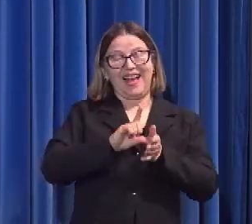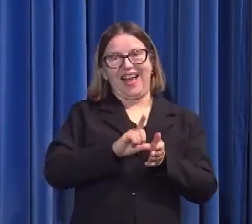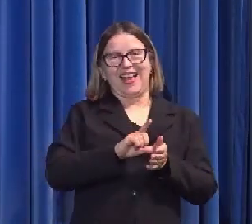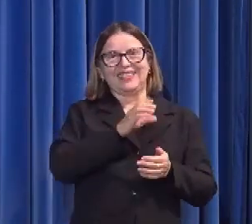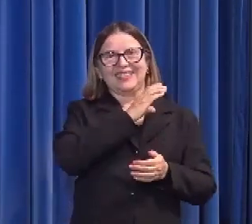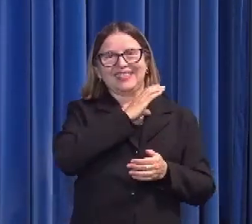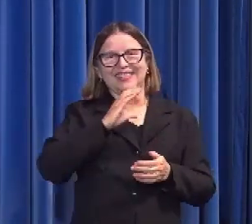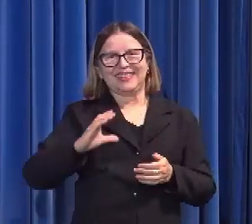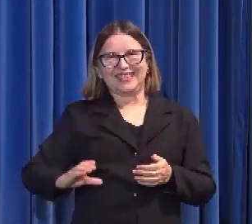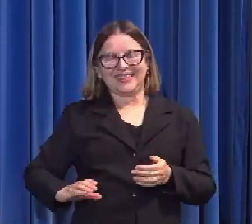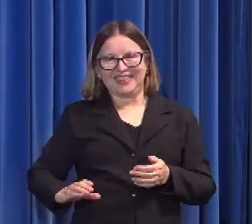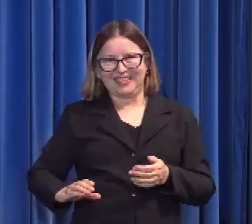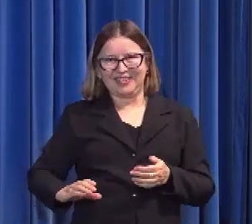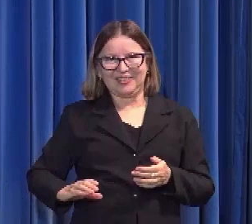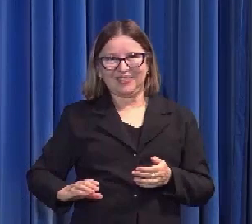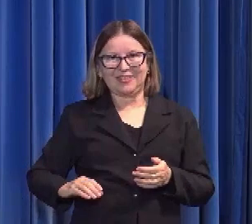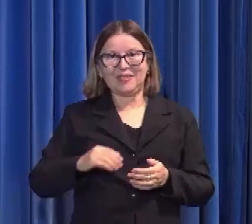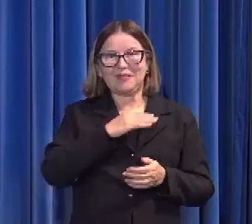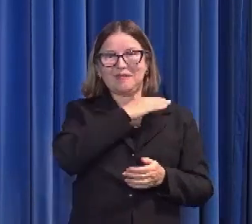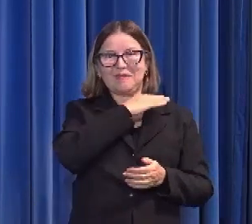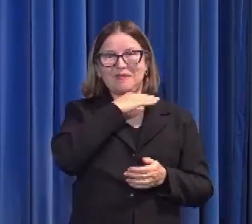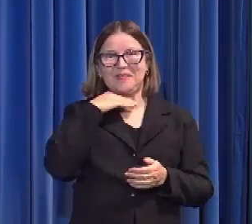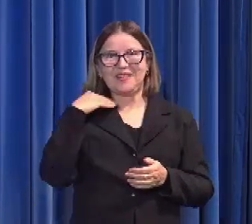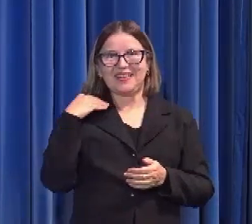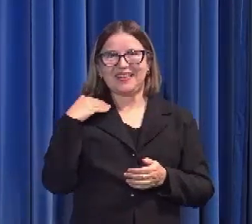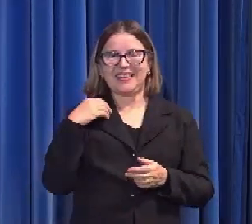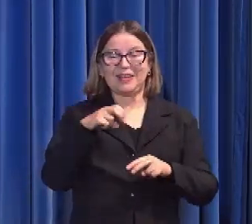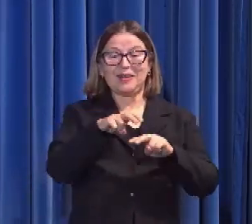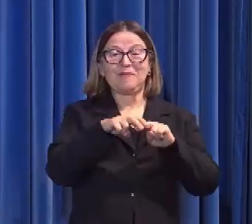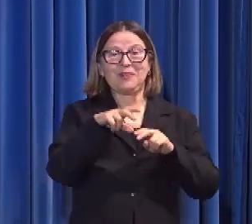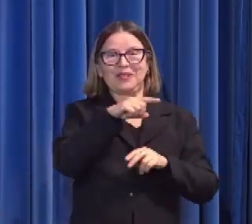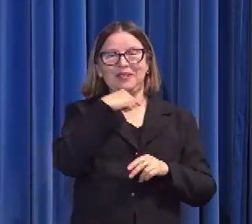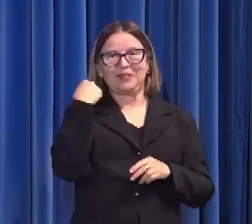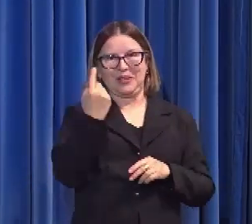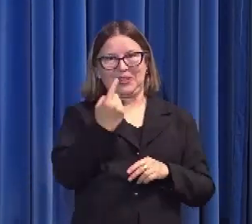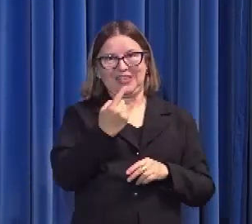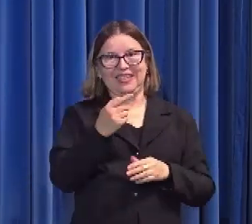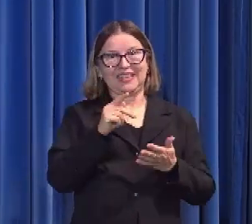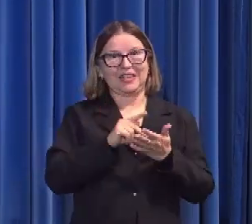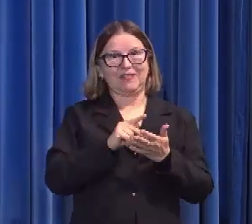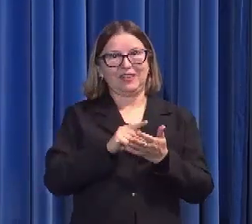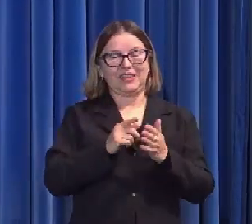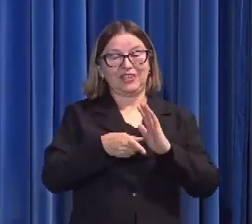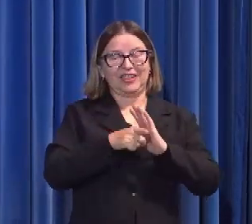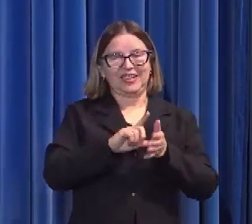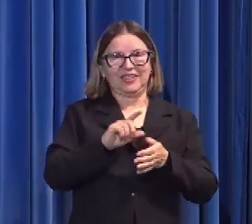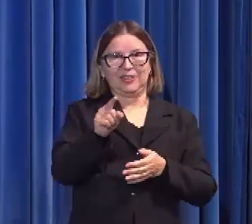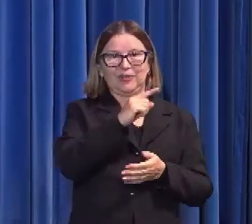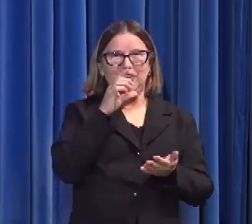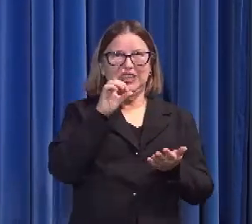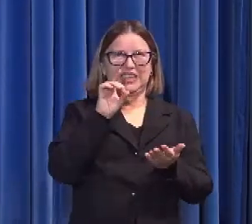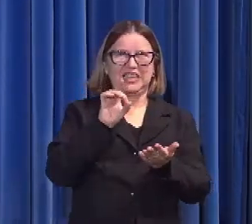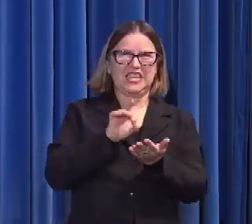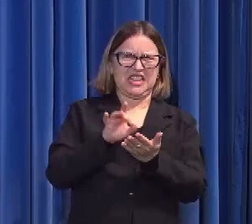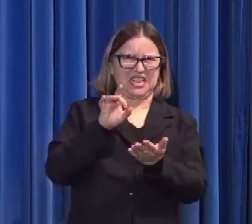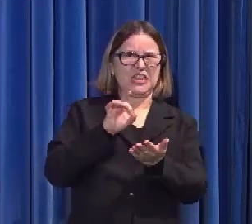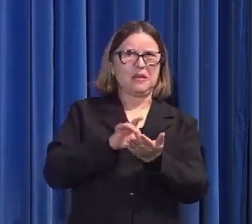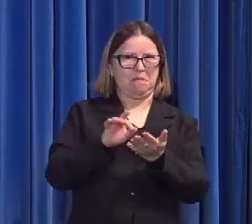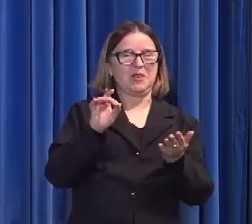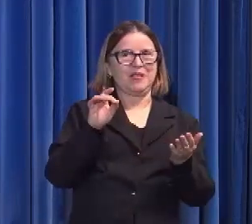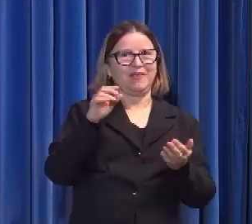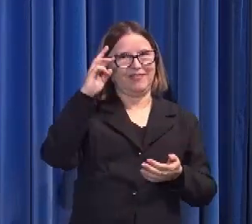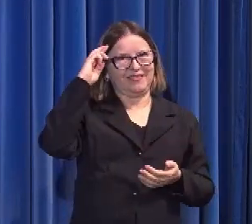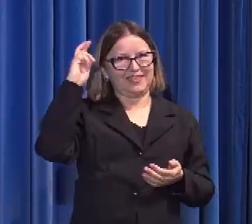por nós na verdade nós éramos inimigos dele É mas